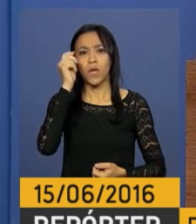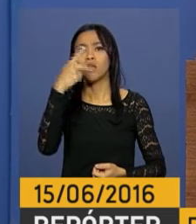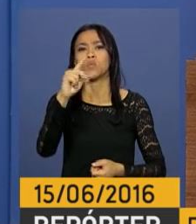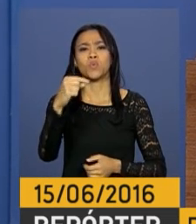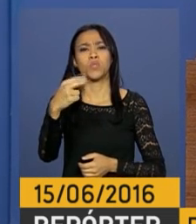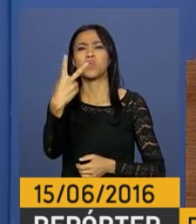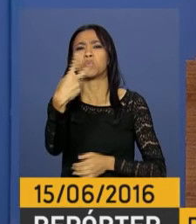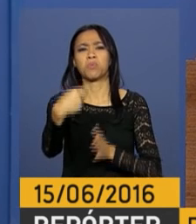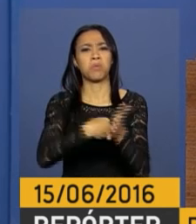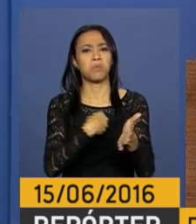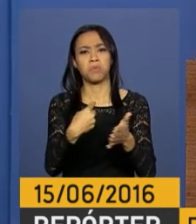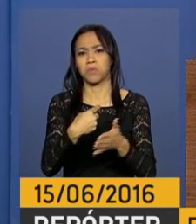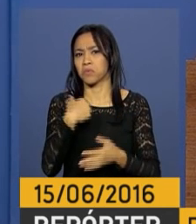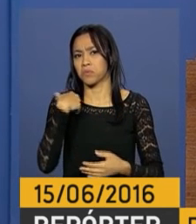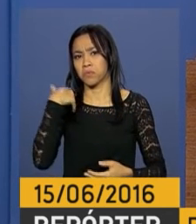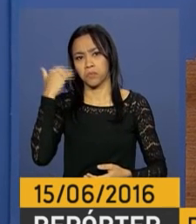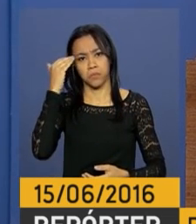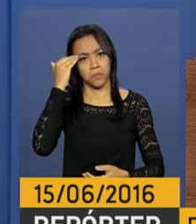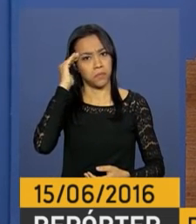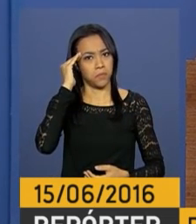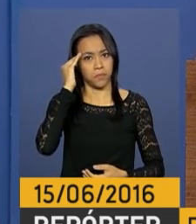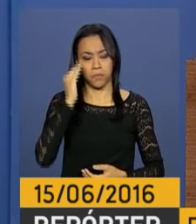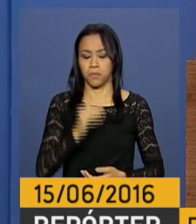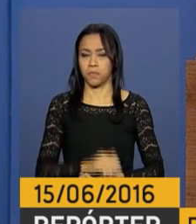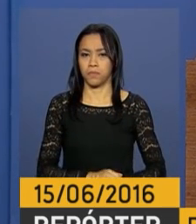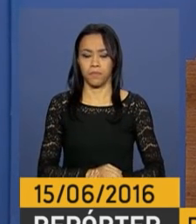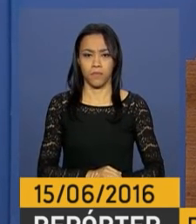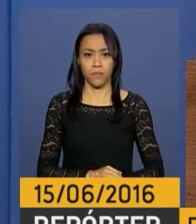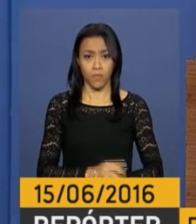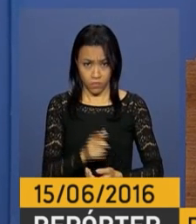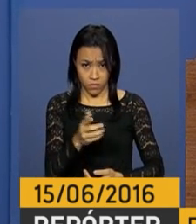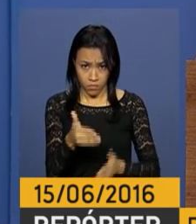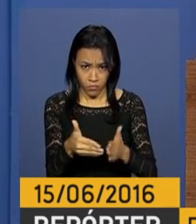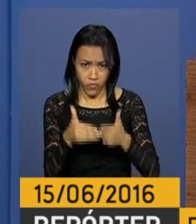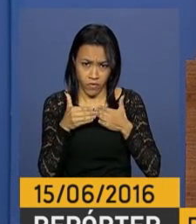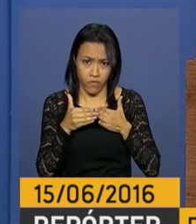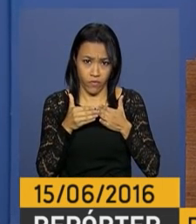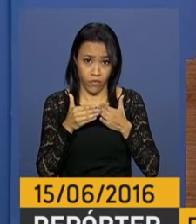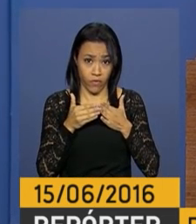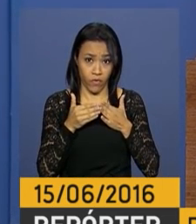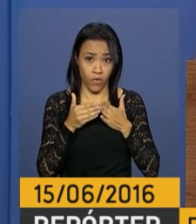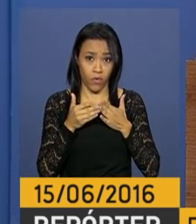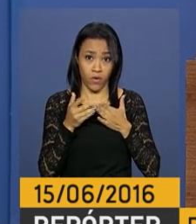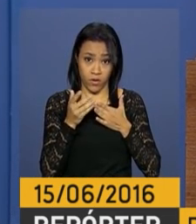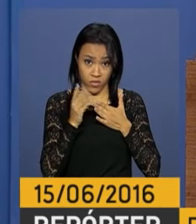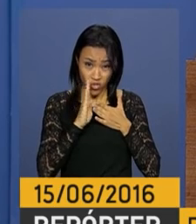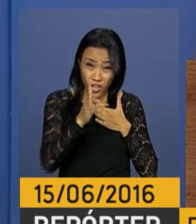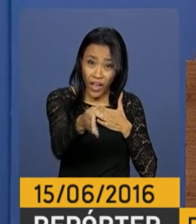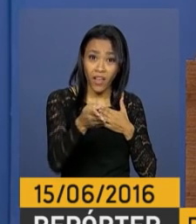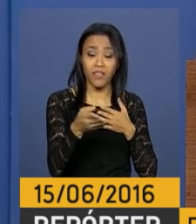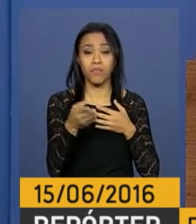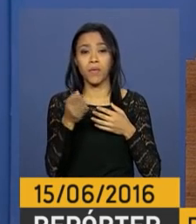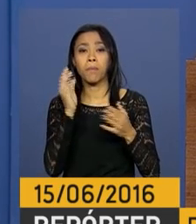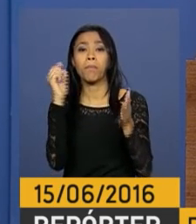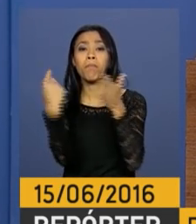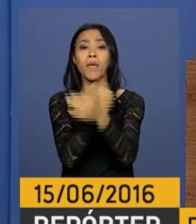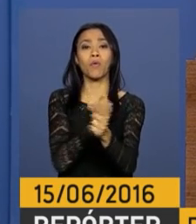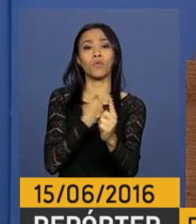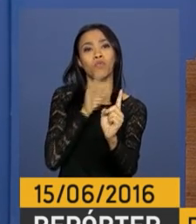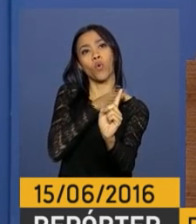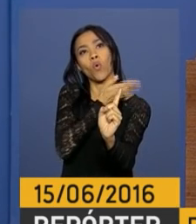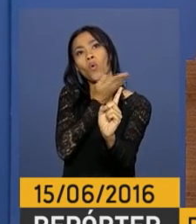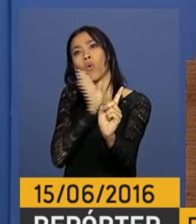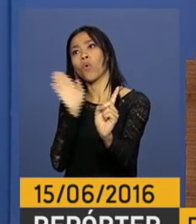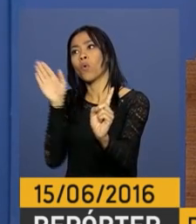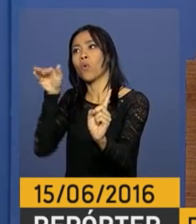as suas duas questões de puder se você pudesse direto na questão. O ponto eh